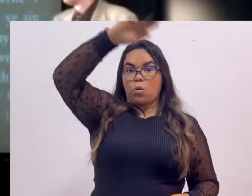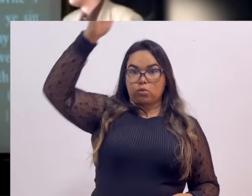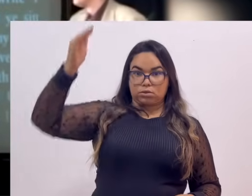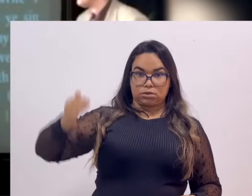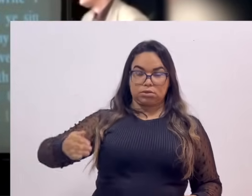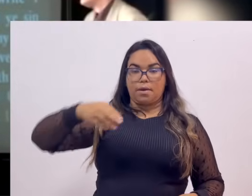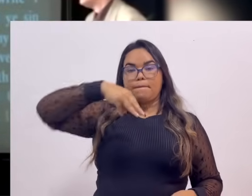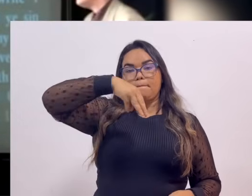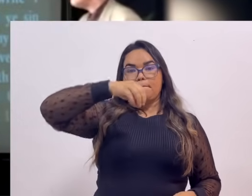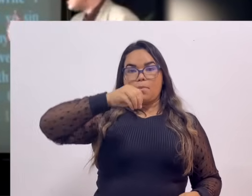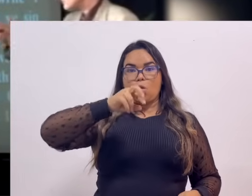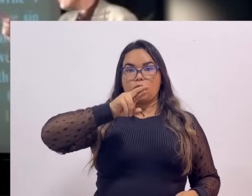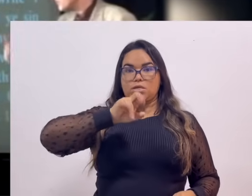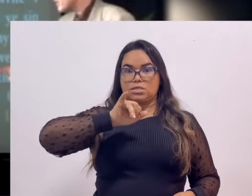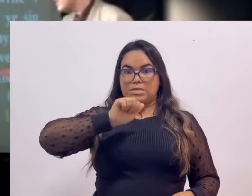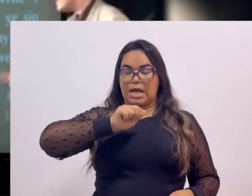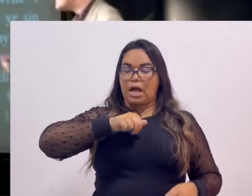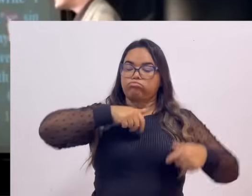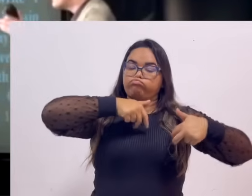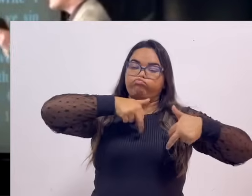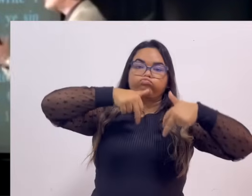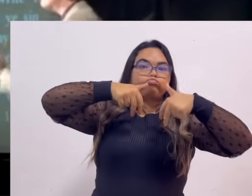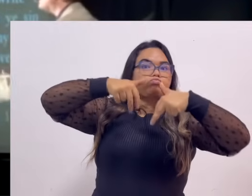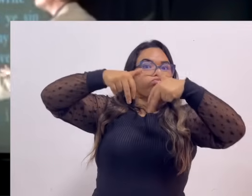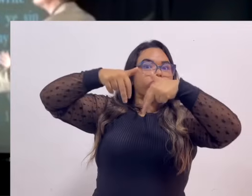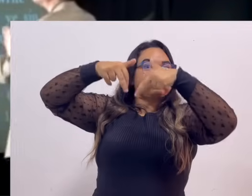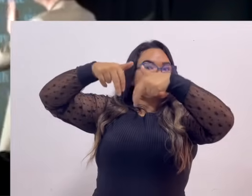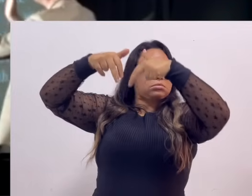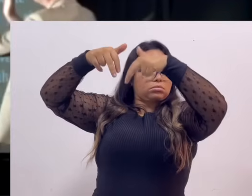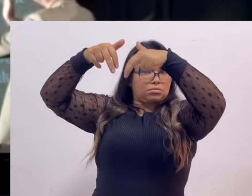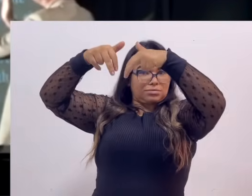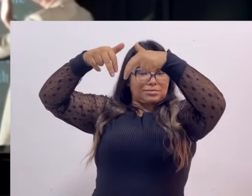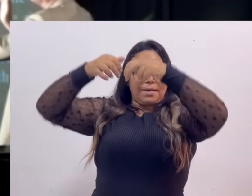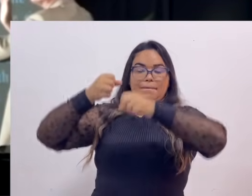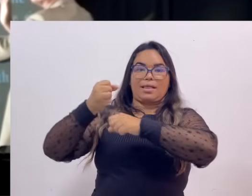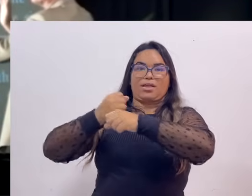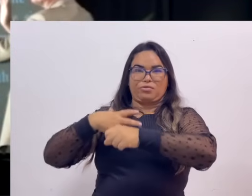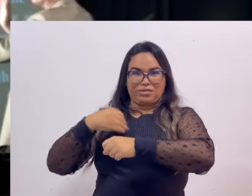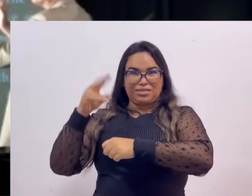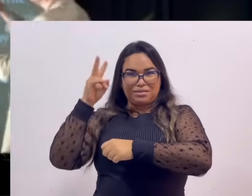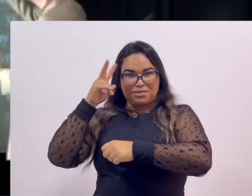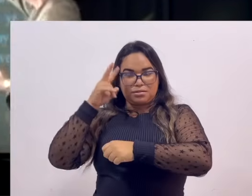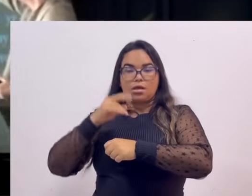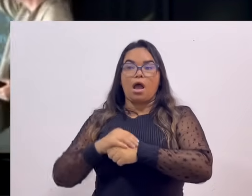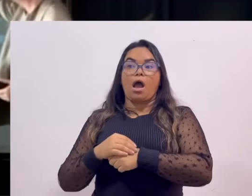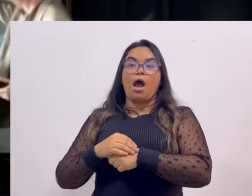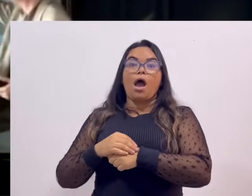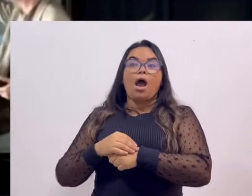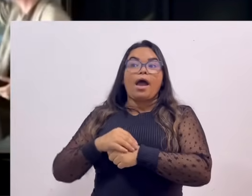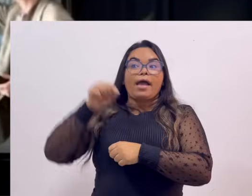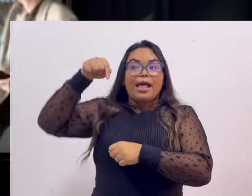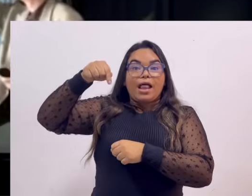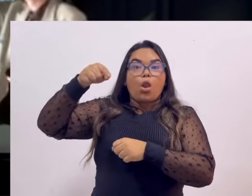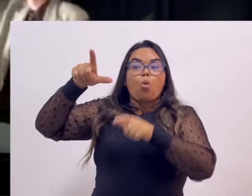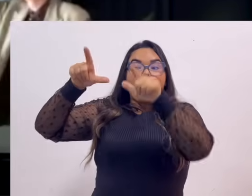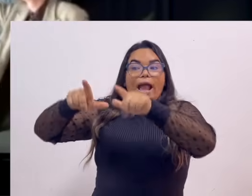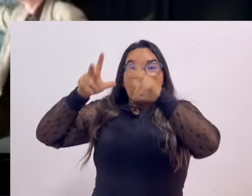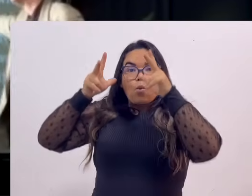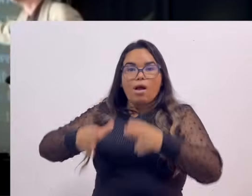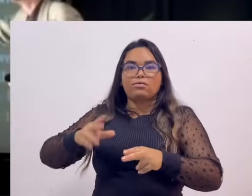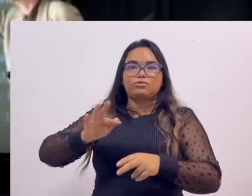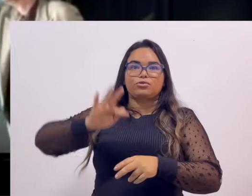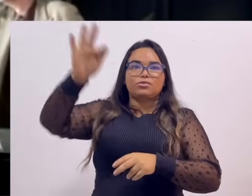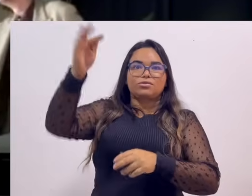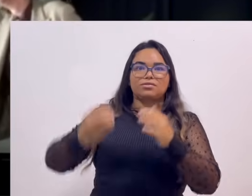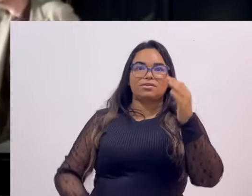moriá o mesmo monte onde depois o templo foi construído e o templo representa o santuário